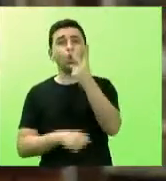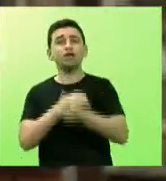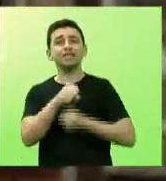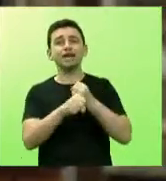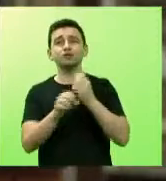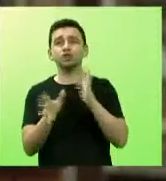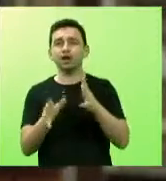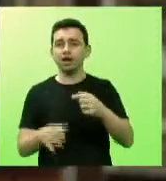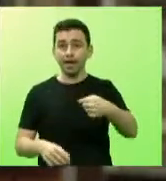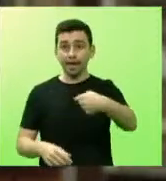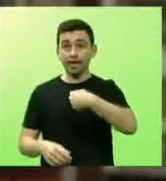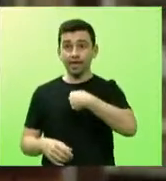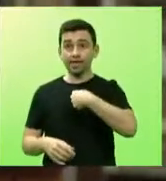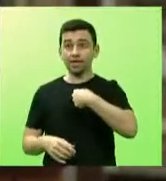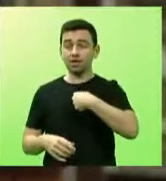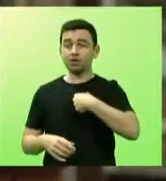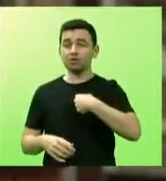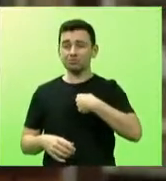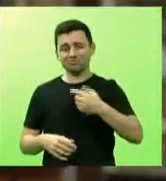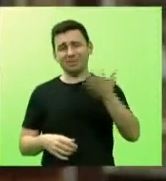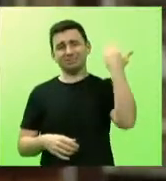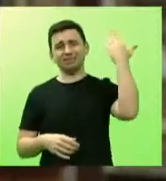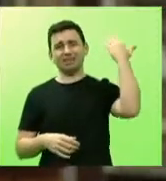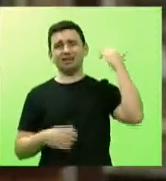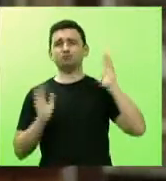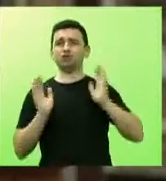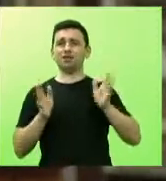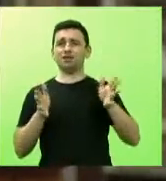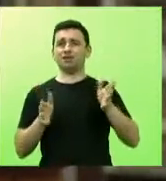eu já estava me incomodando com isso na outra legislatura.